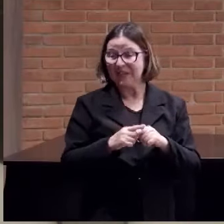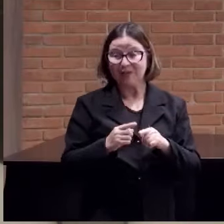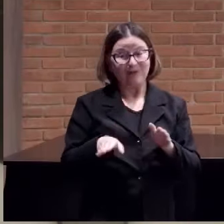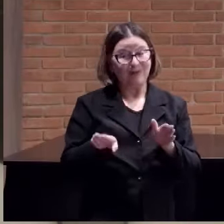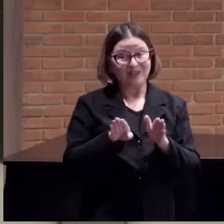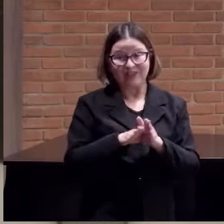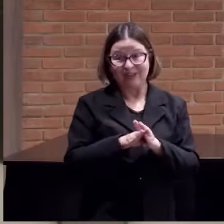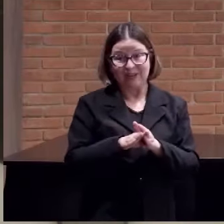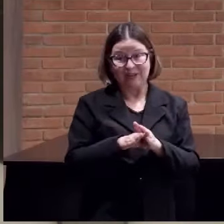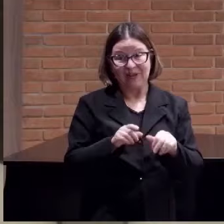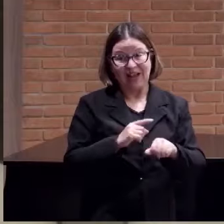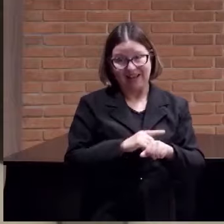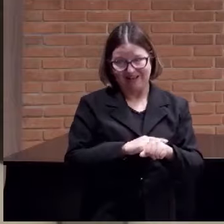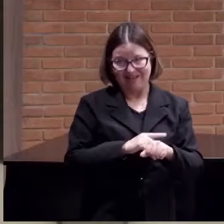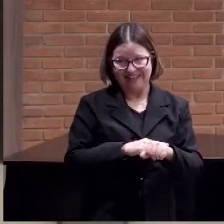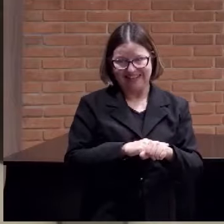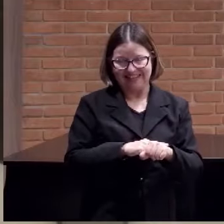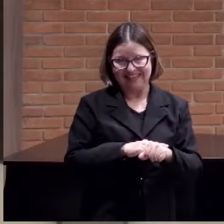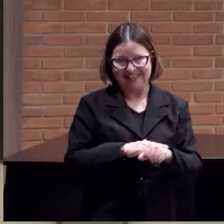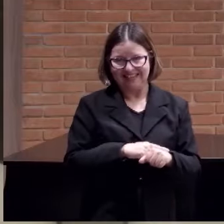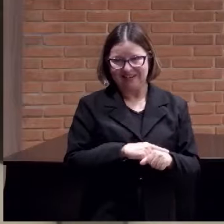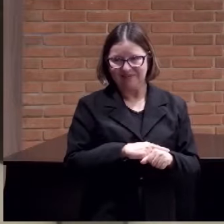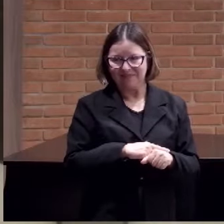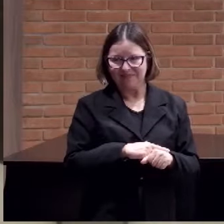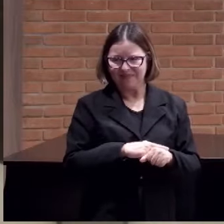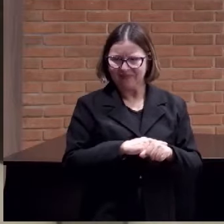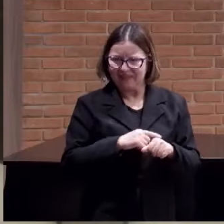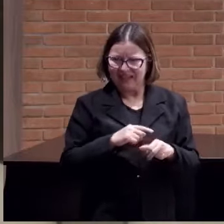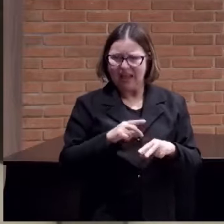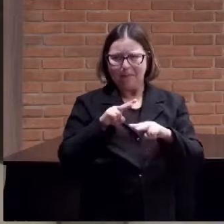chegado a sua hora.